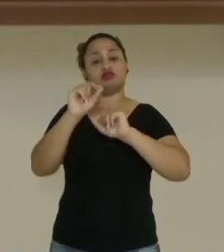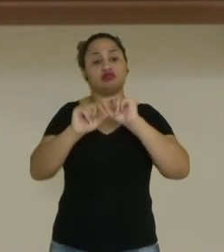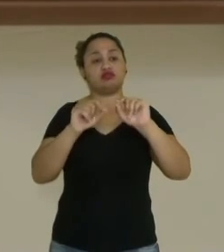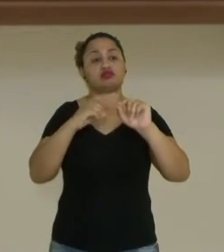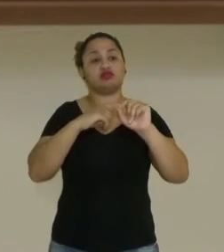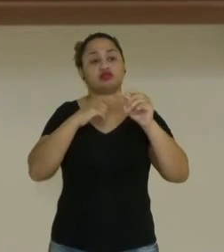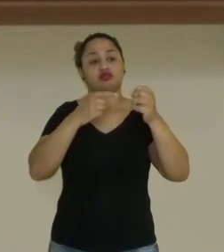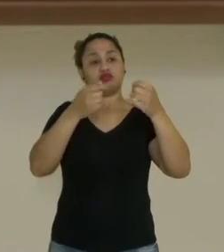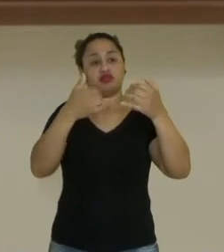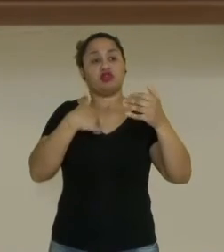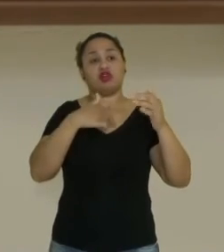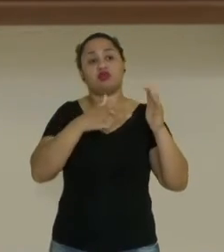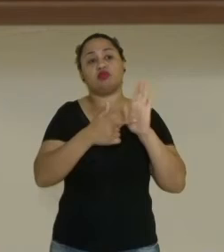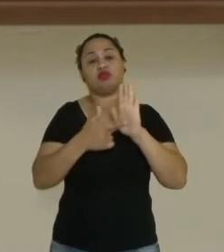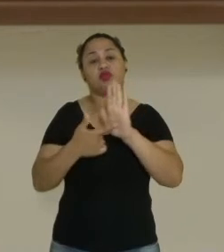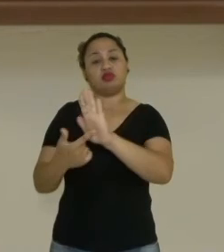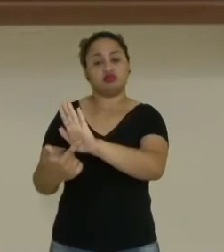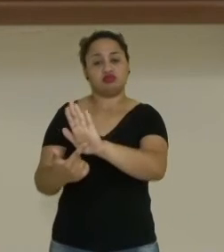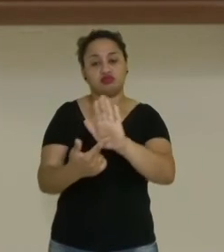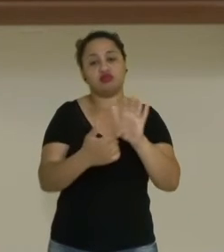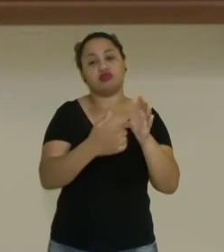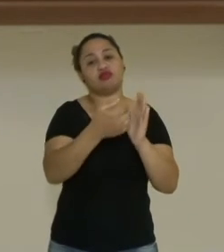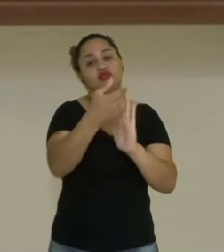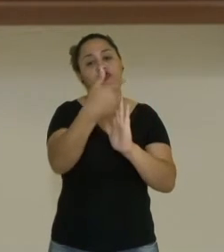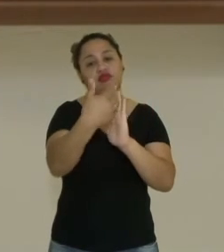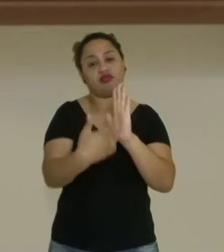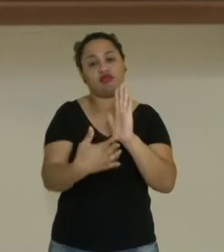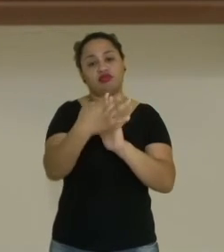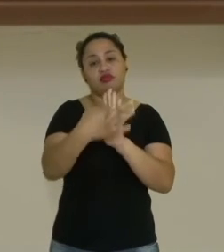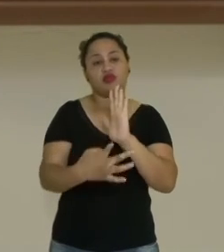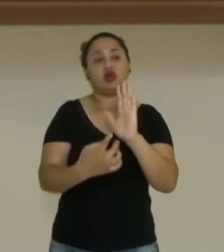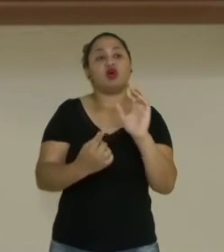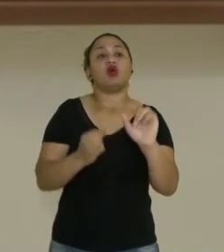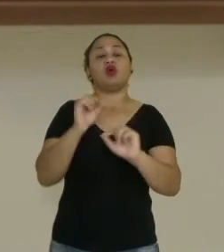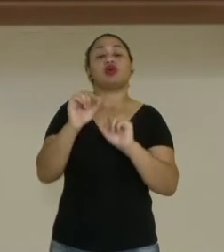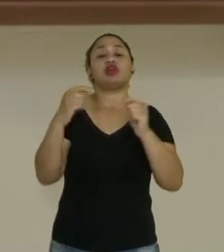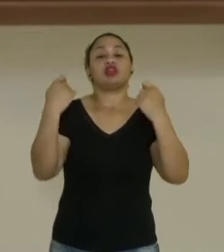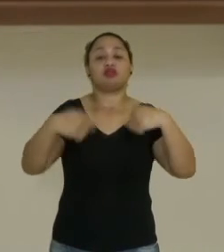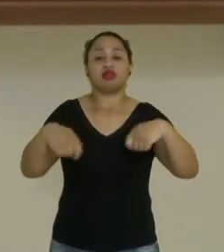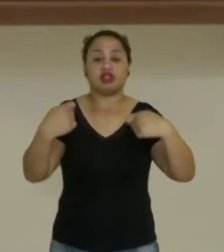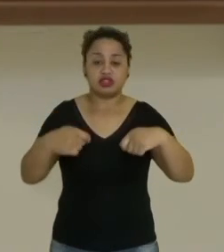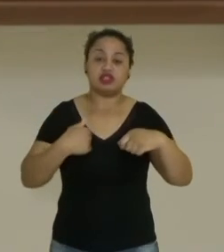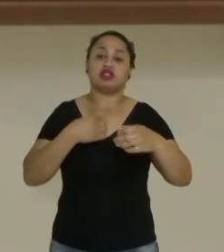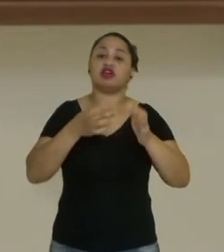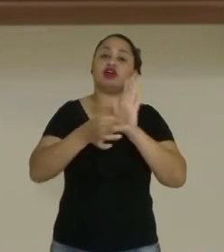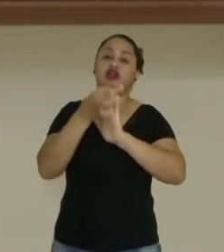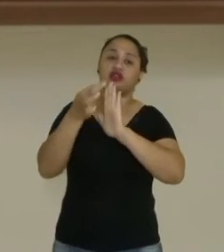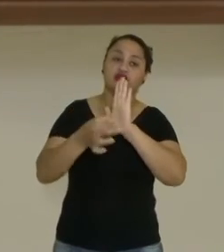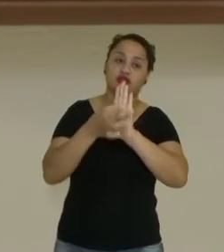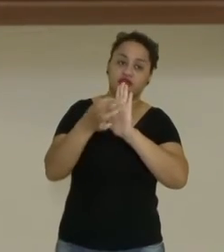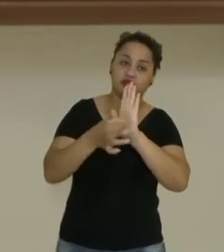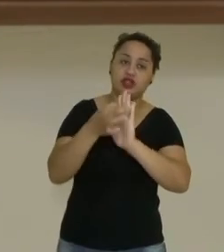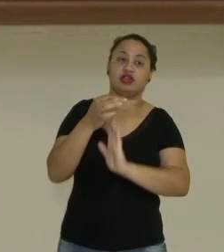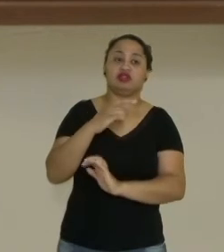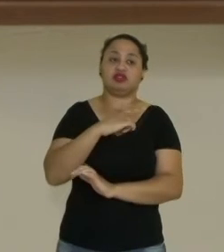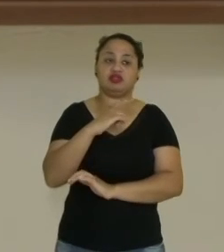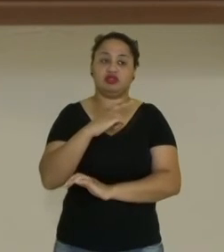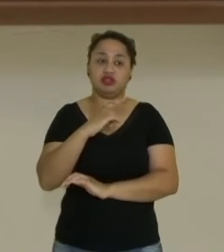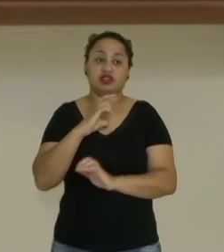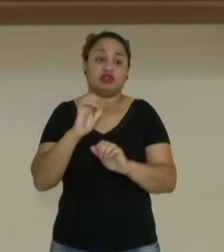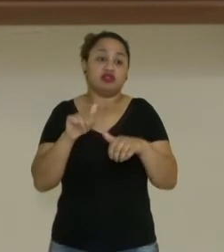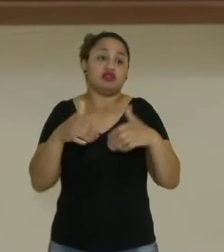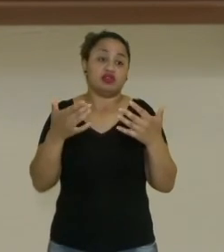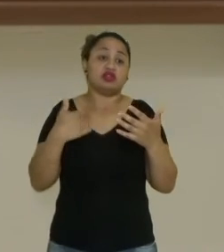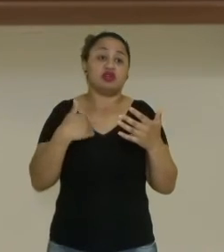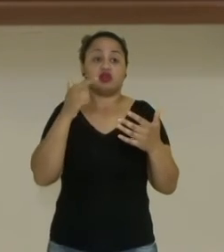ele foi expondo ao longo da carta o que precisava, foi argumentando. Então, dessa maneira,